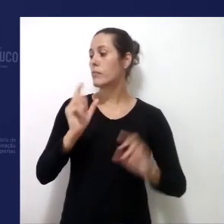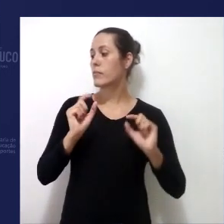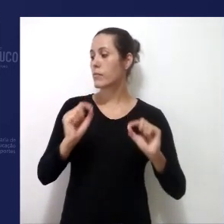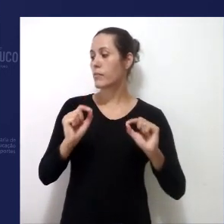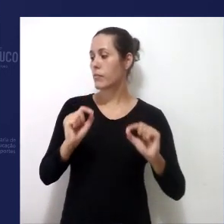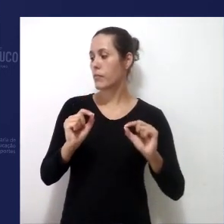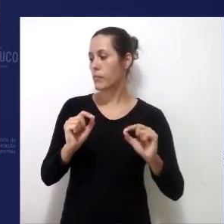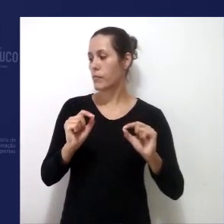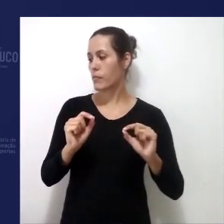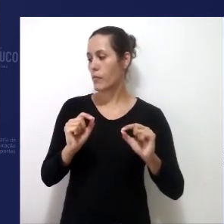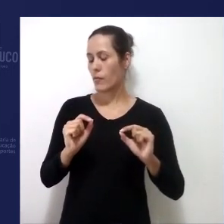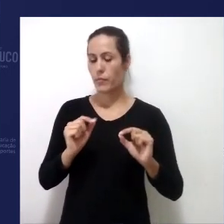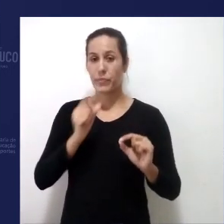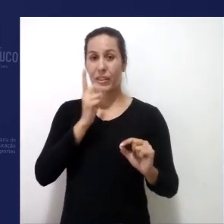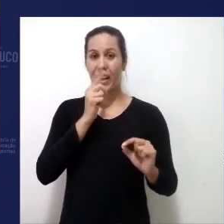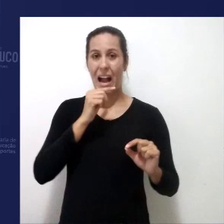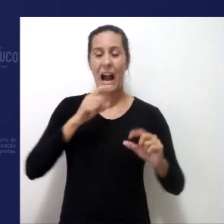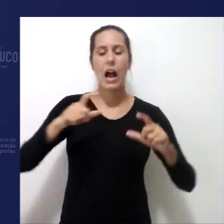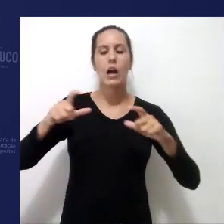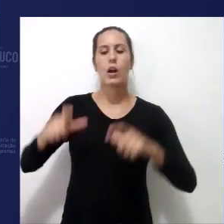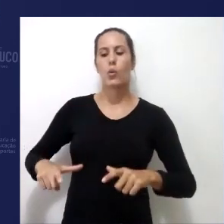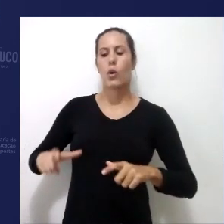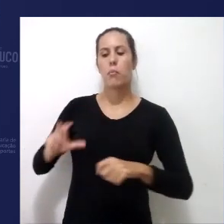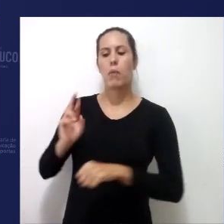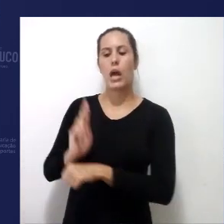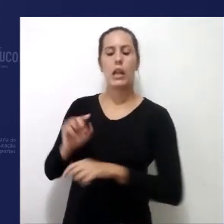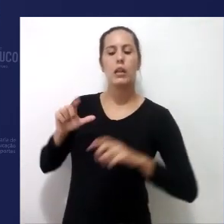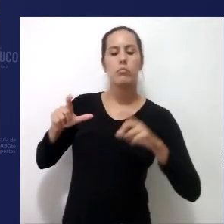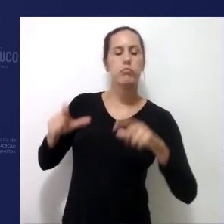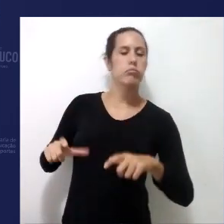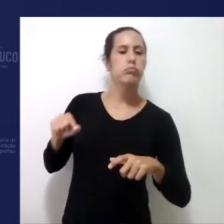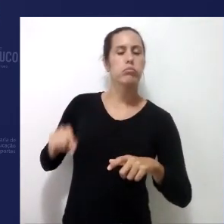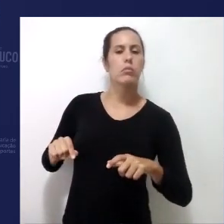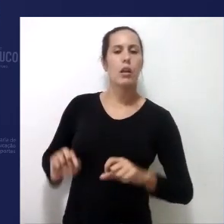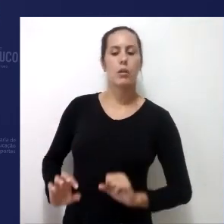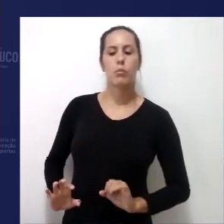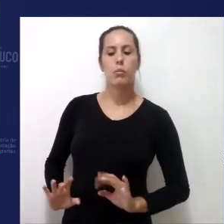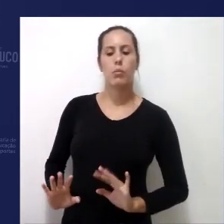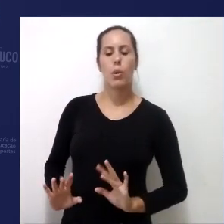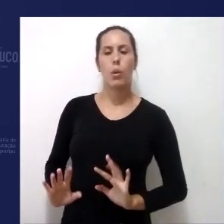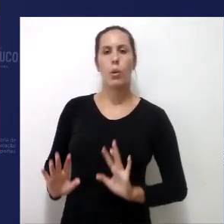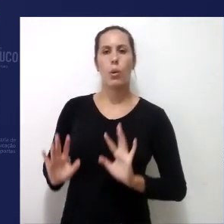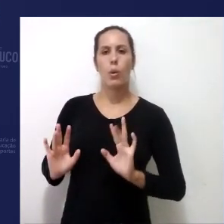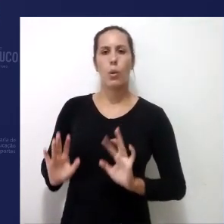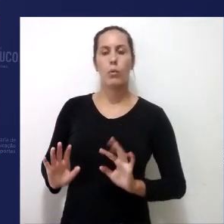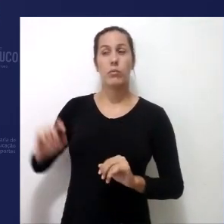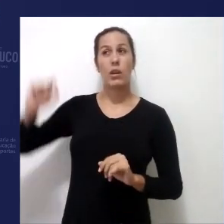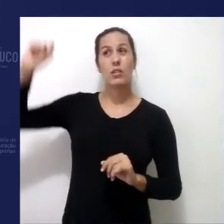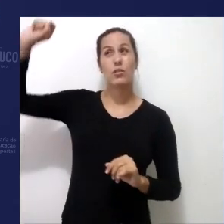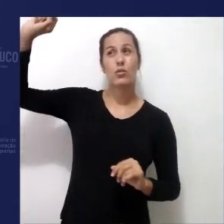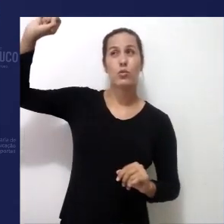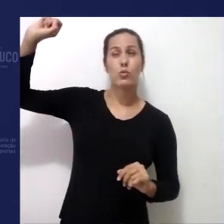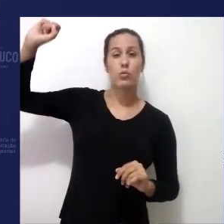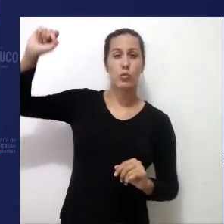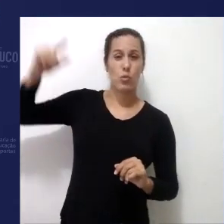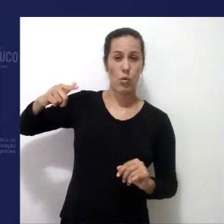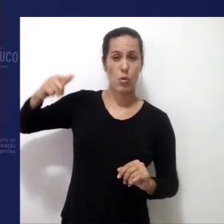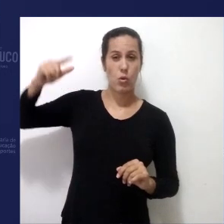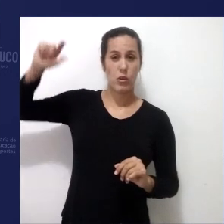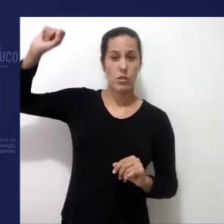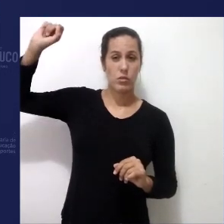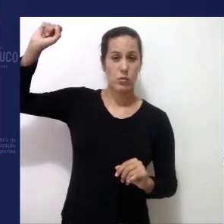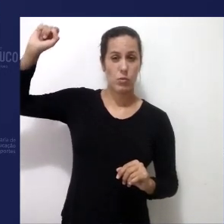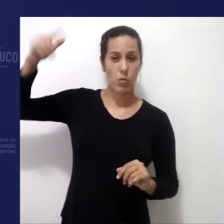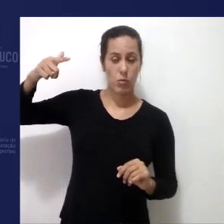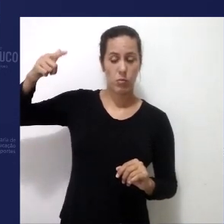Primeiro acontece o que a gente chama de evaporação. A água vai receber a energia solar,